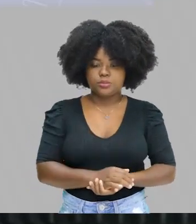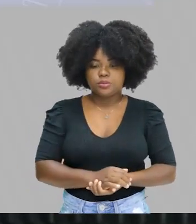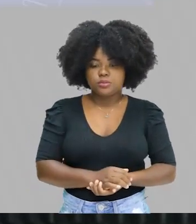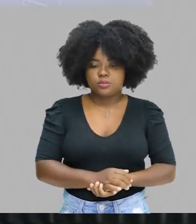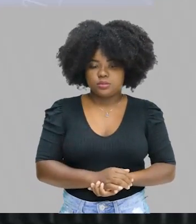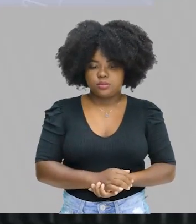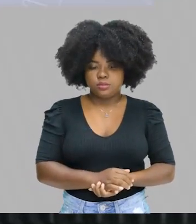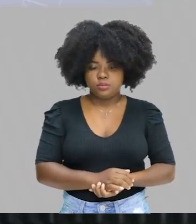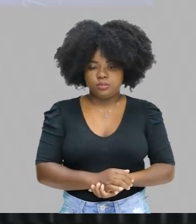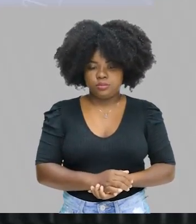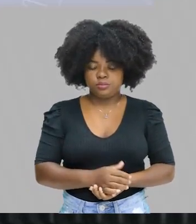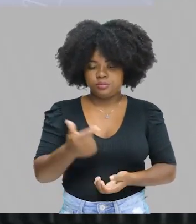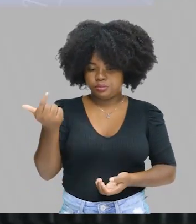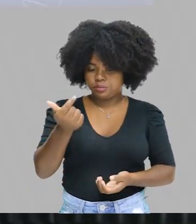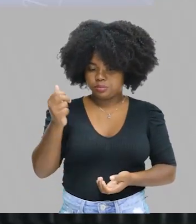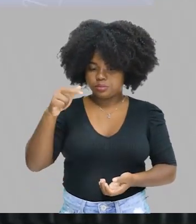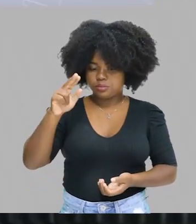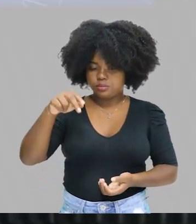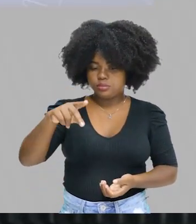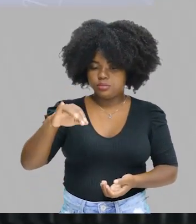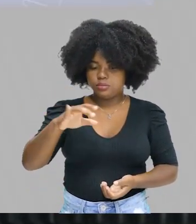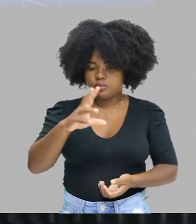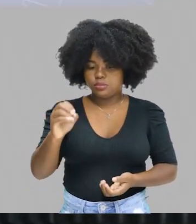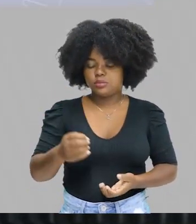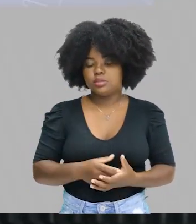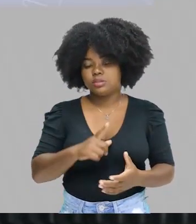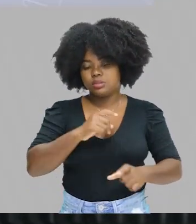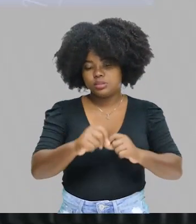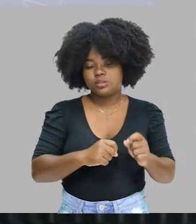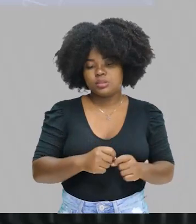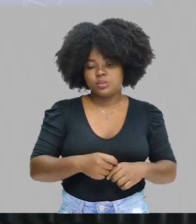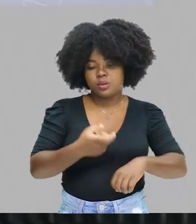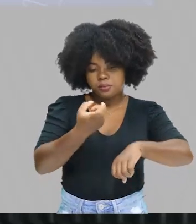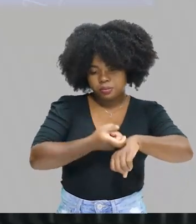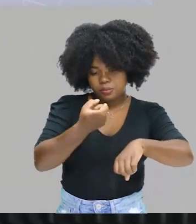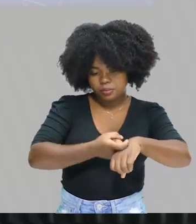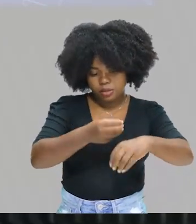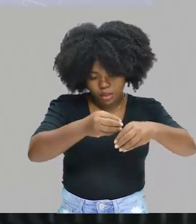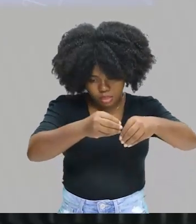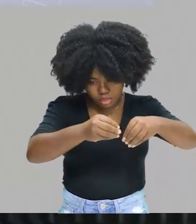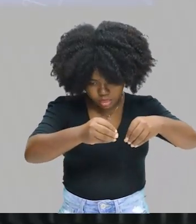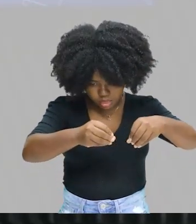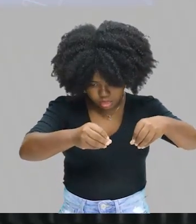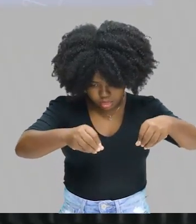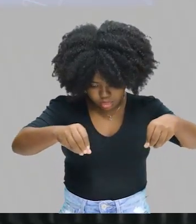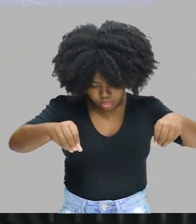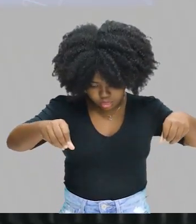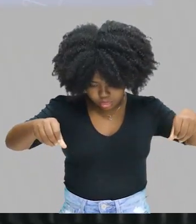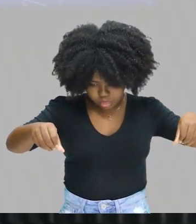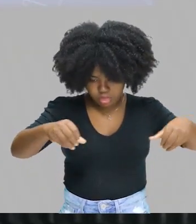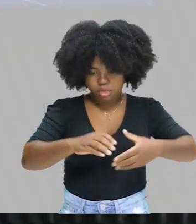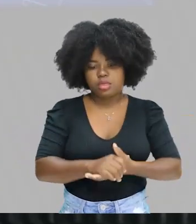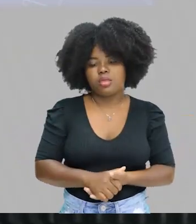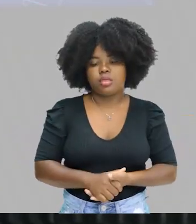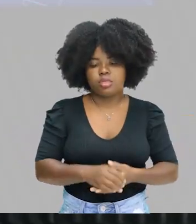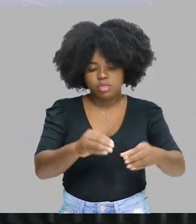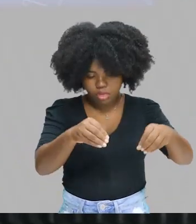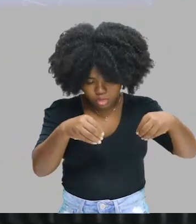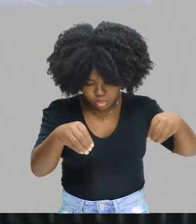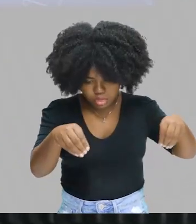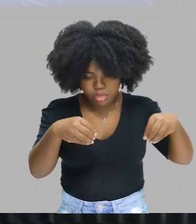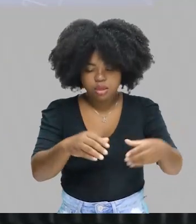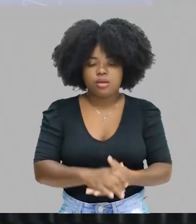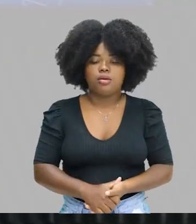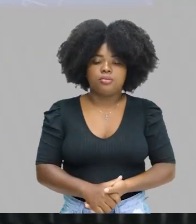mais complexo, porque ela trabalha com metal derretido, então você tem que fazer formas, que eu vou já falar para vocês. Geralmente bronze, ouro,